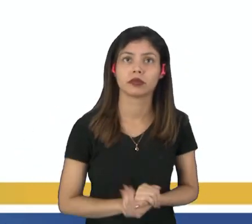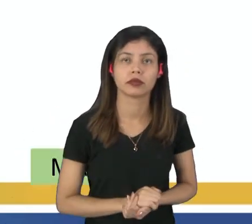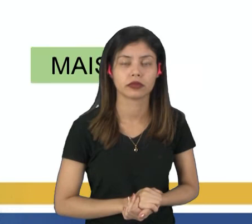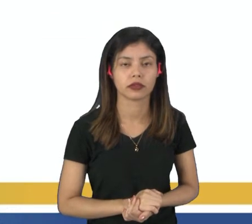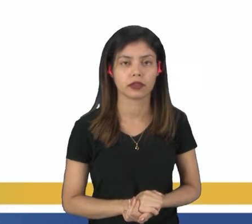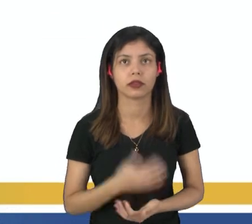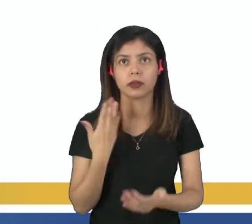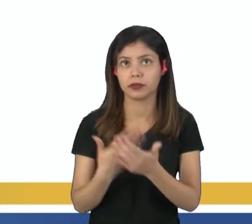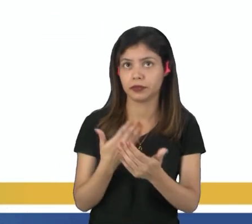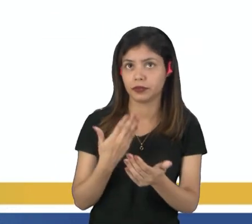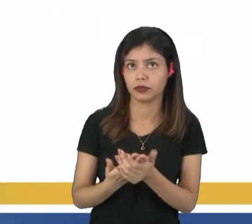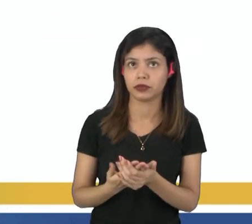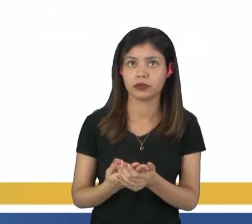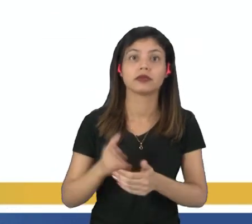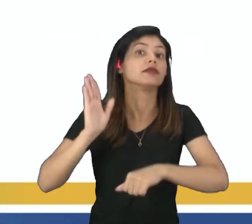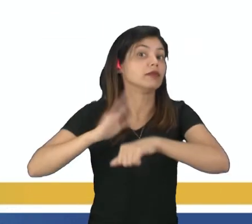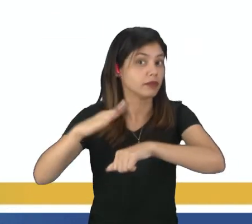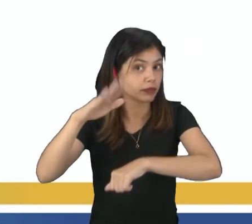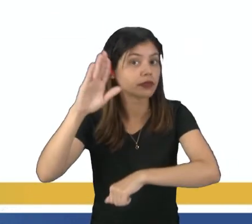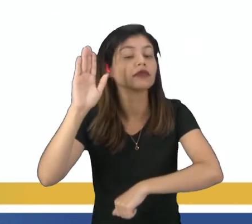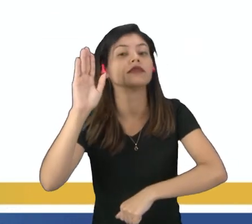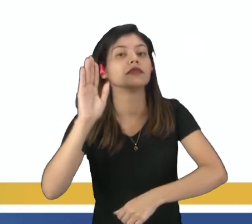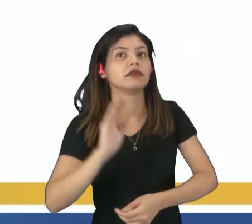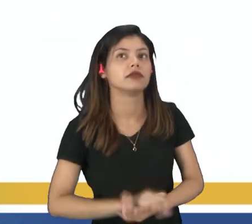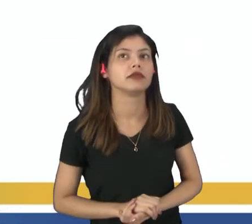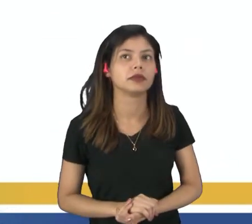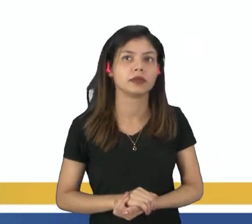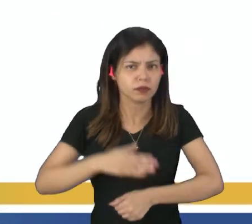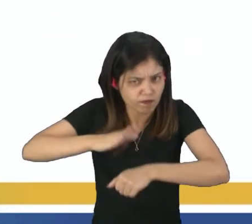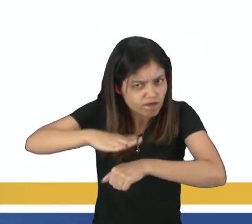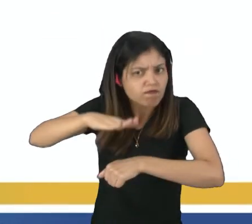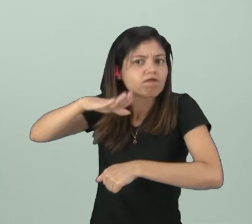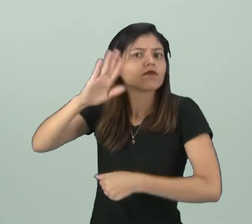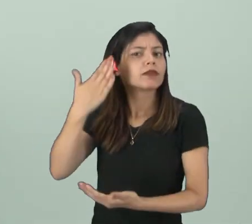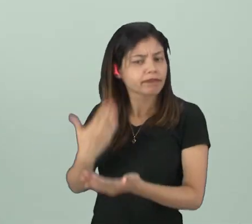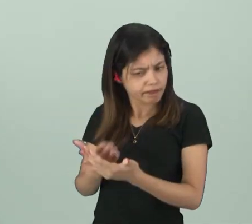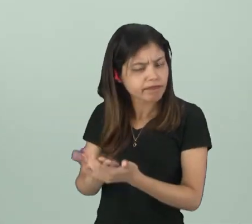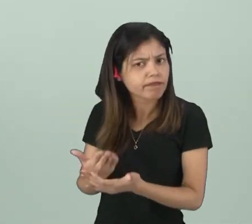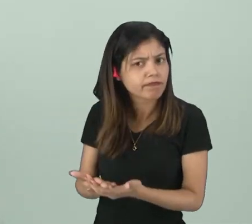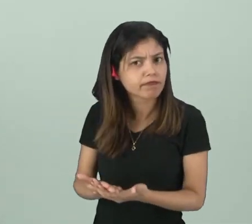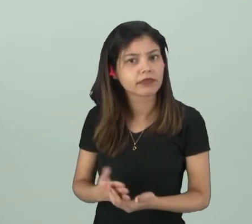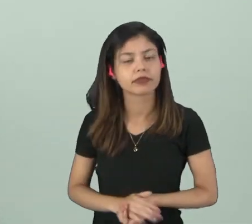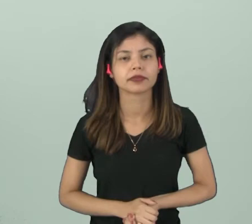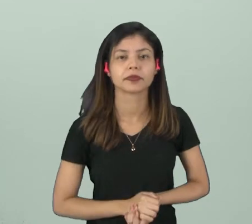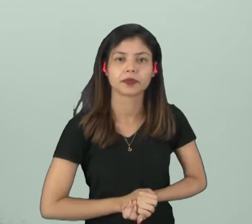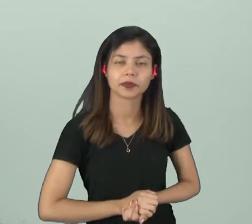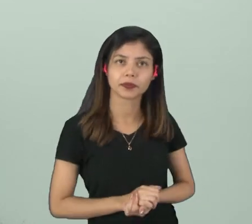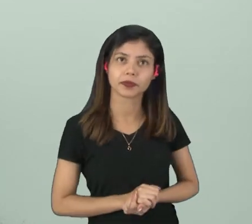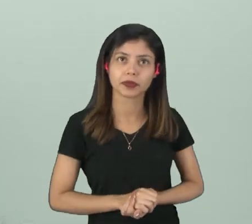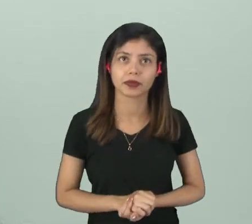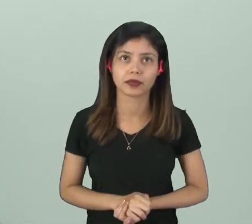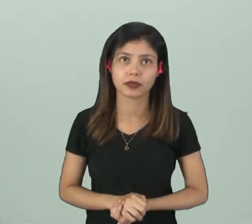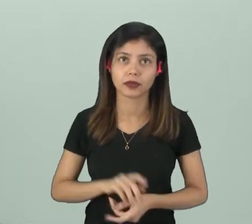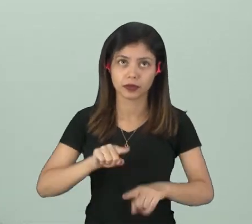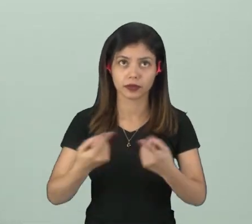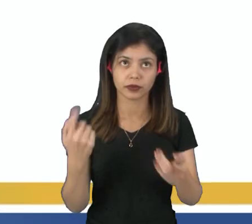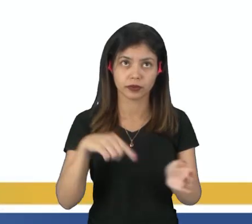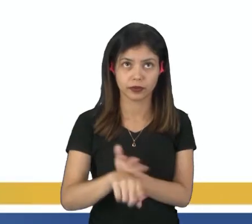Então, estude mais intensidade. Parabéns, você que acertou. Vamos ver mais uma